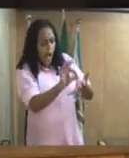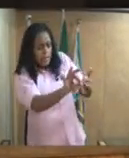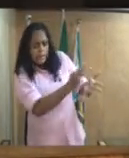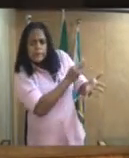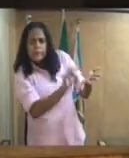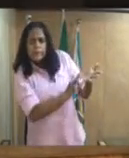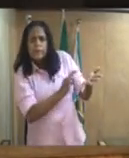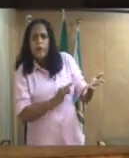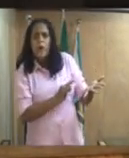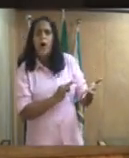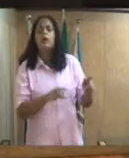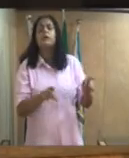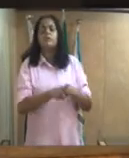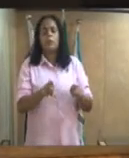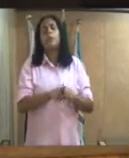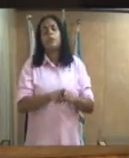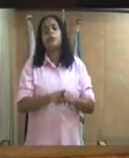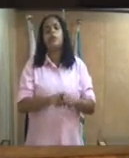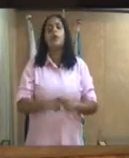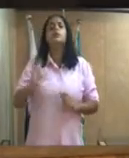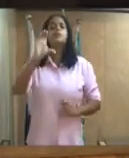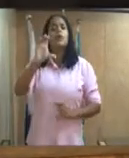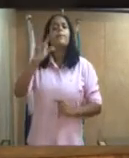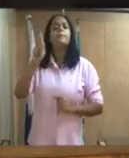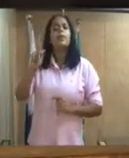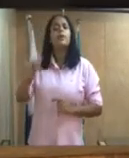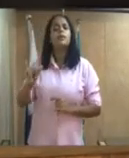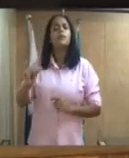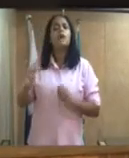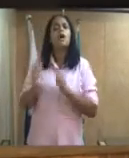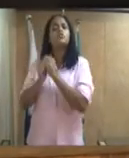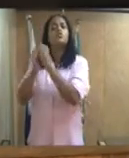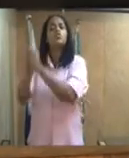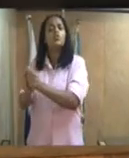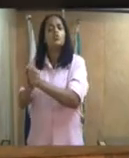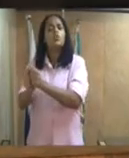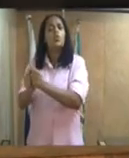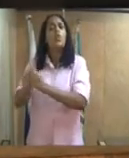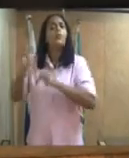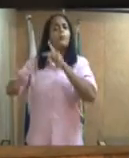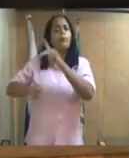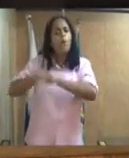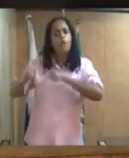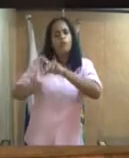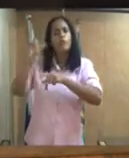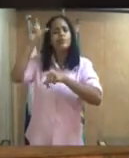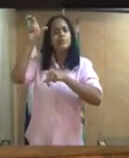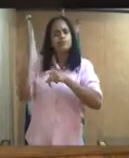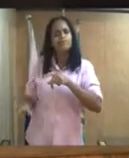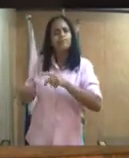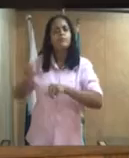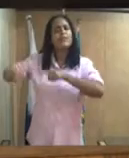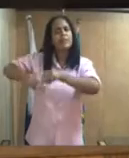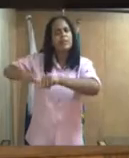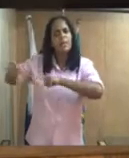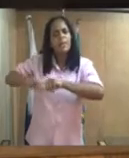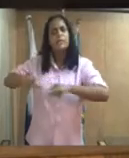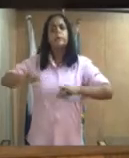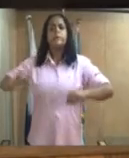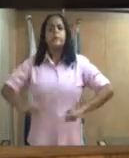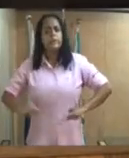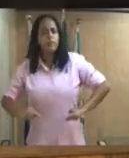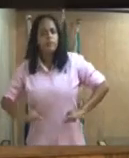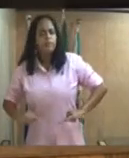CPI, eu tenho certeza que estão do lado do povo, estão do lado daquele trabalhador que é sofrido,